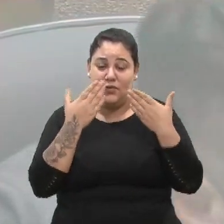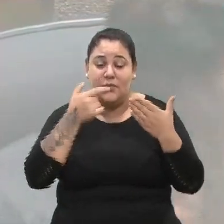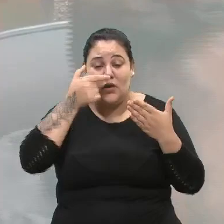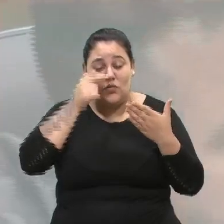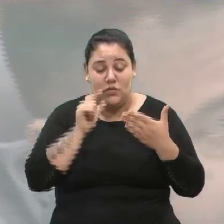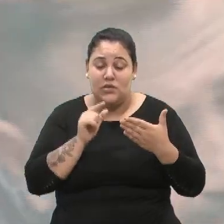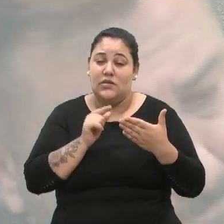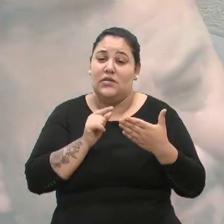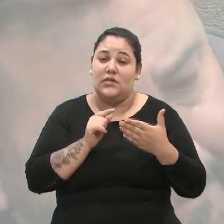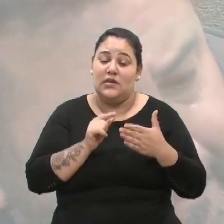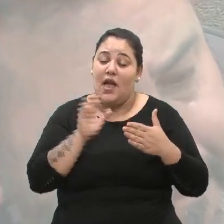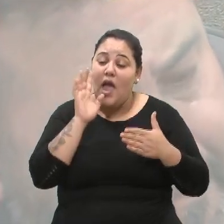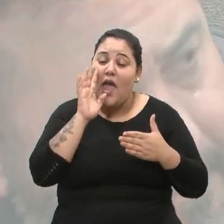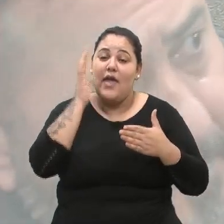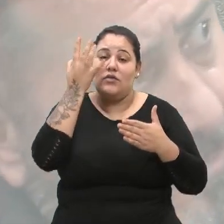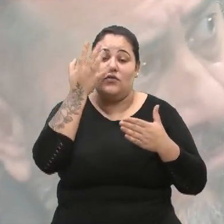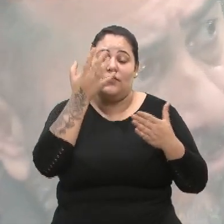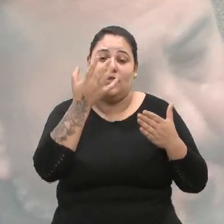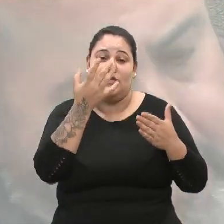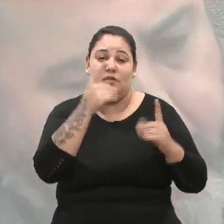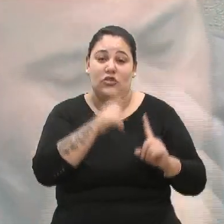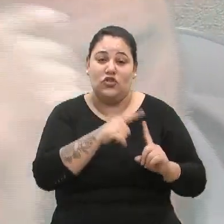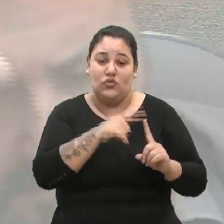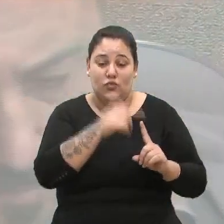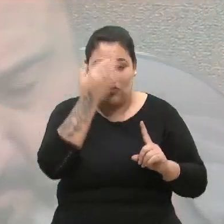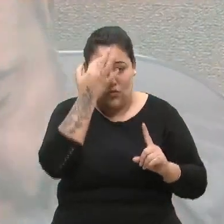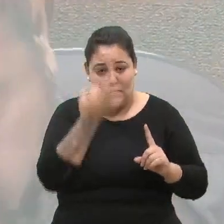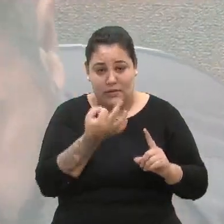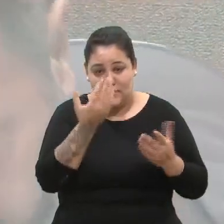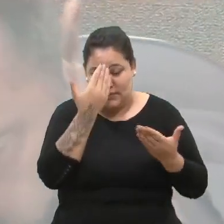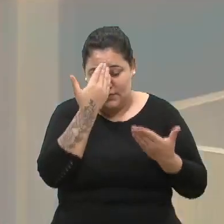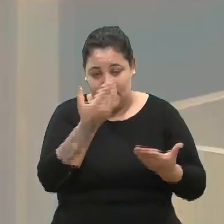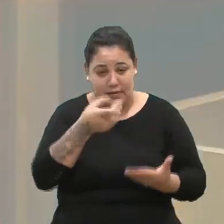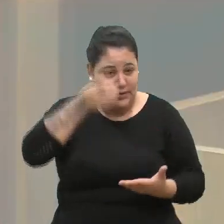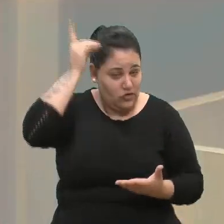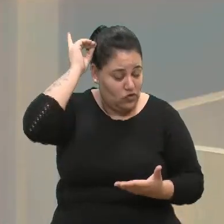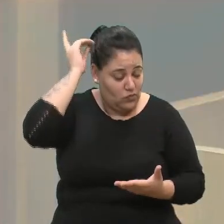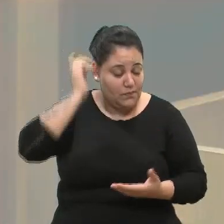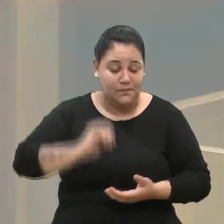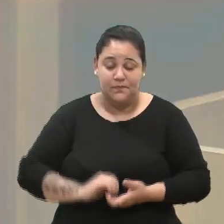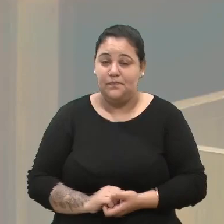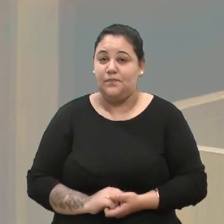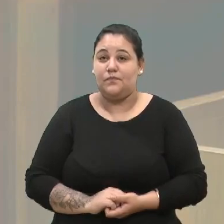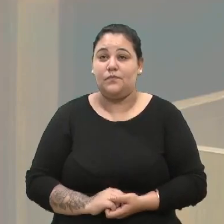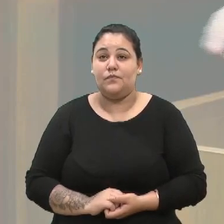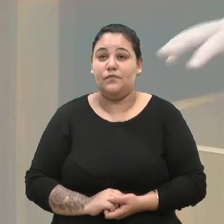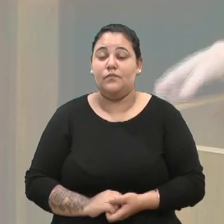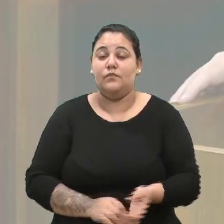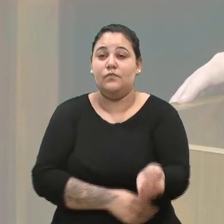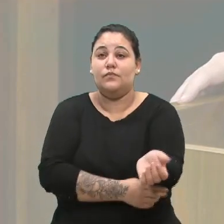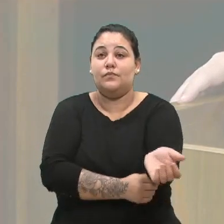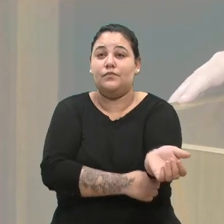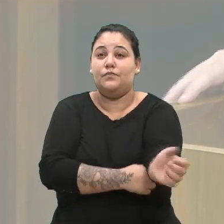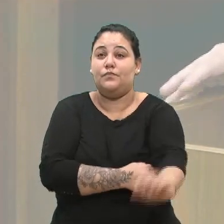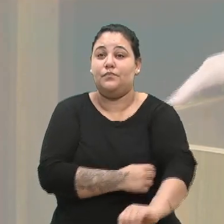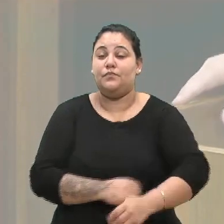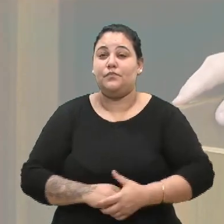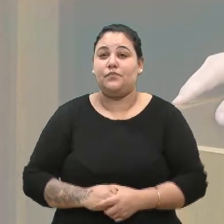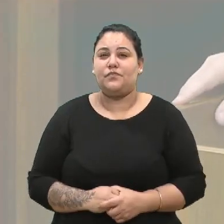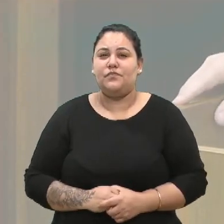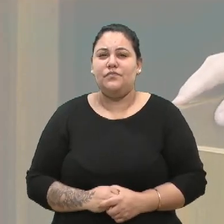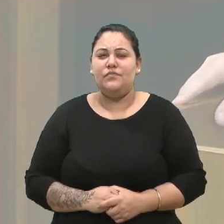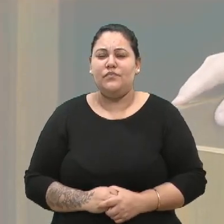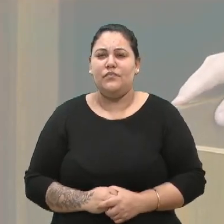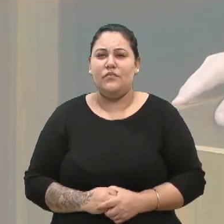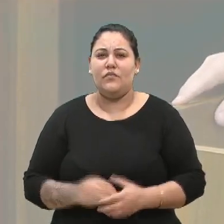sanar esse tipo de entendimento. Obrigado, vereador Lucas. Obrigado, vereador. Nobres colegas, eu gostaria aqui de